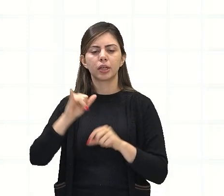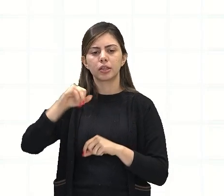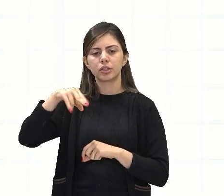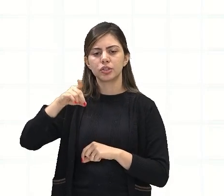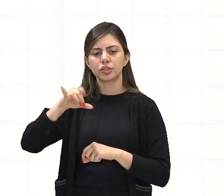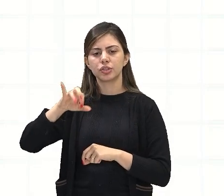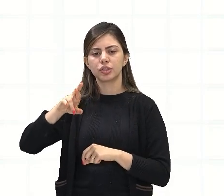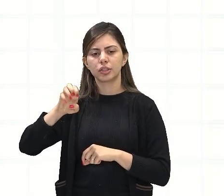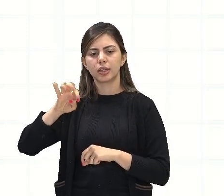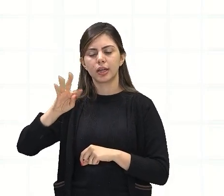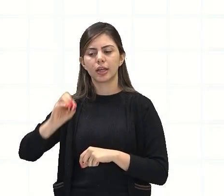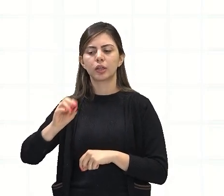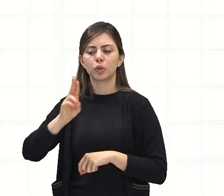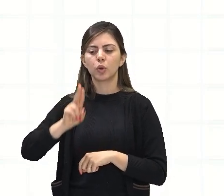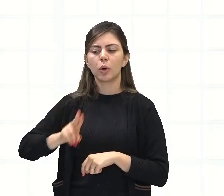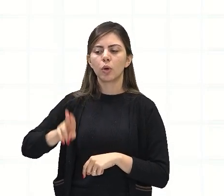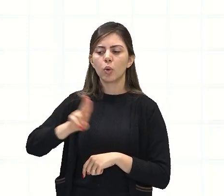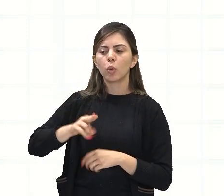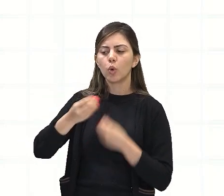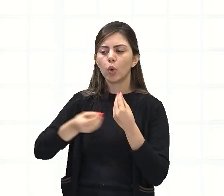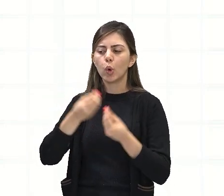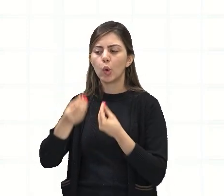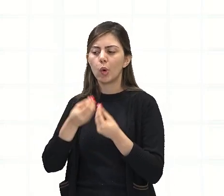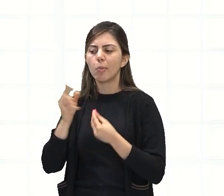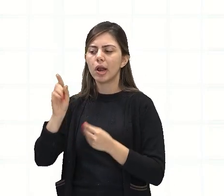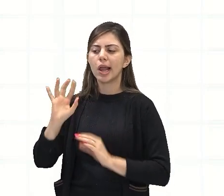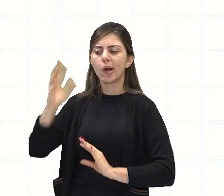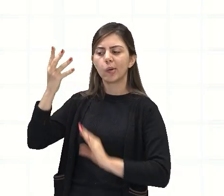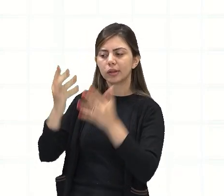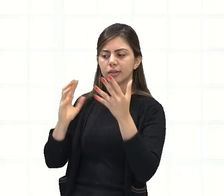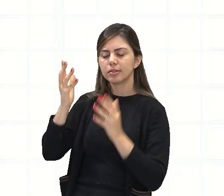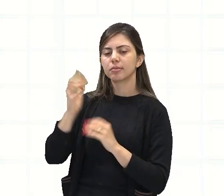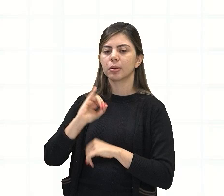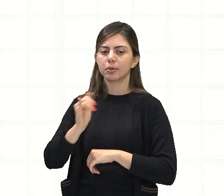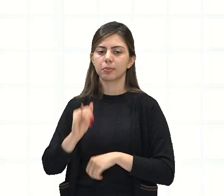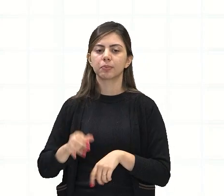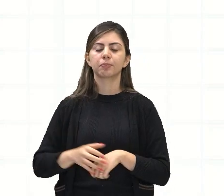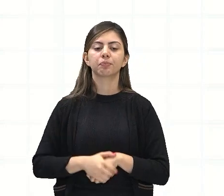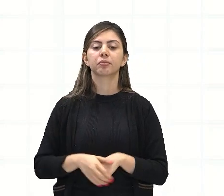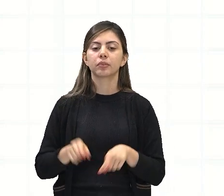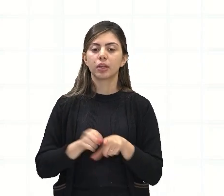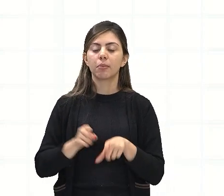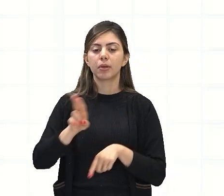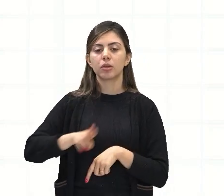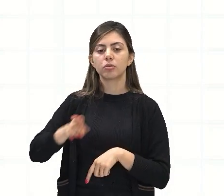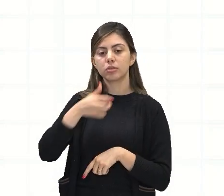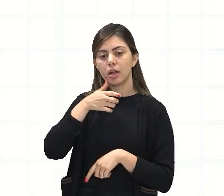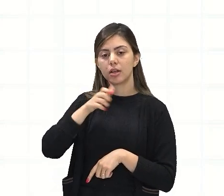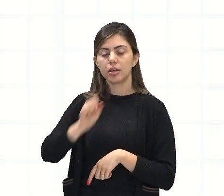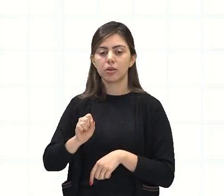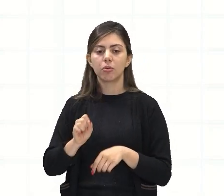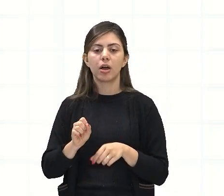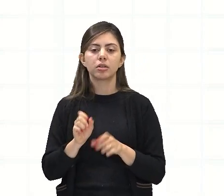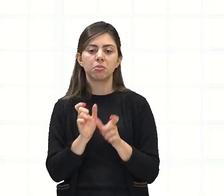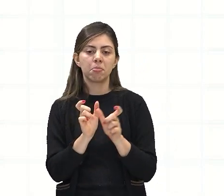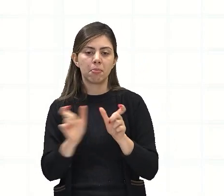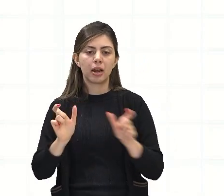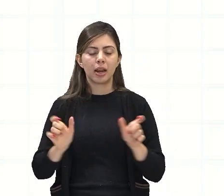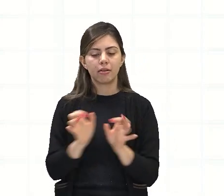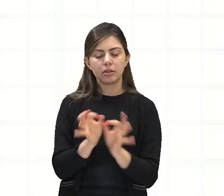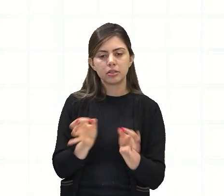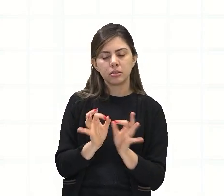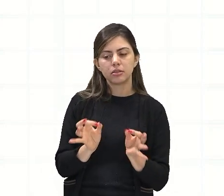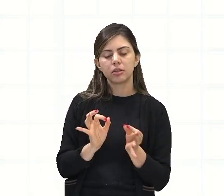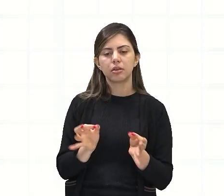eles aconteceram, ou reproduzindo a fala de outro. Nós temos a linguagem comum, como a sintaxe simples, de fácil compreensão